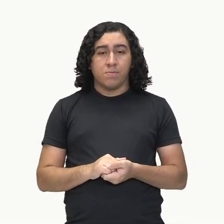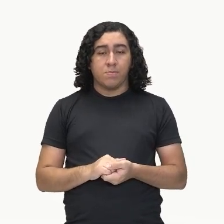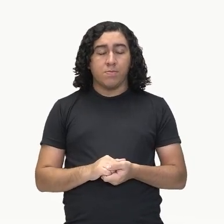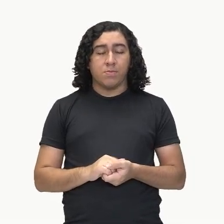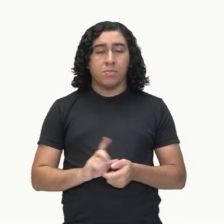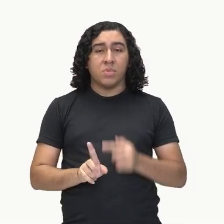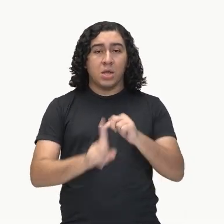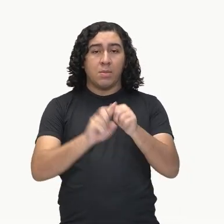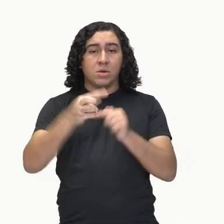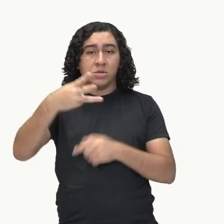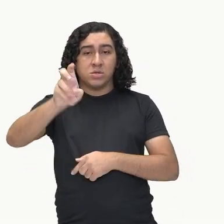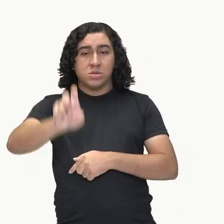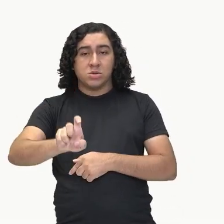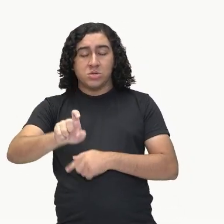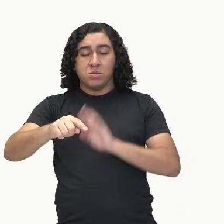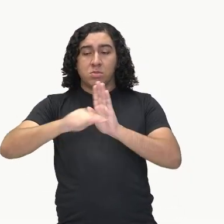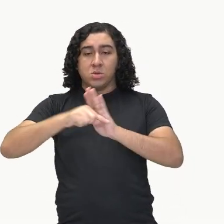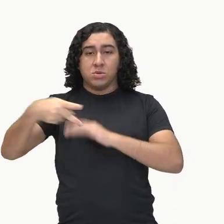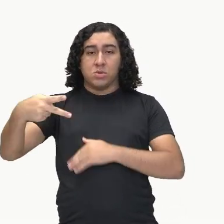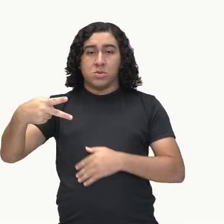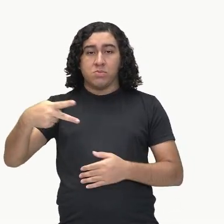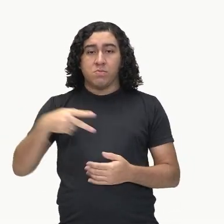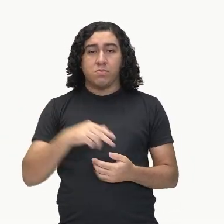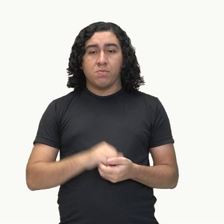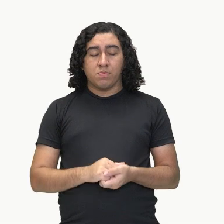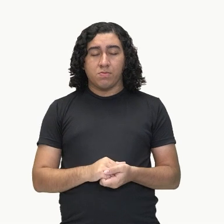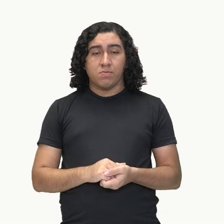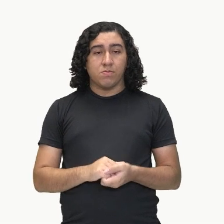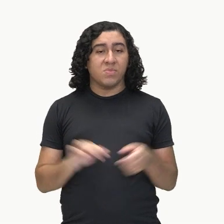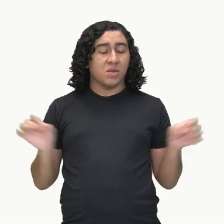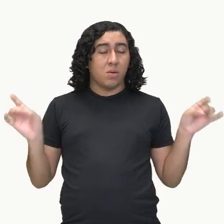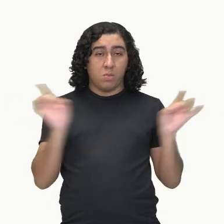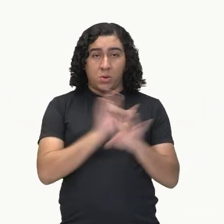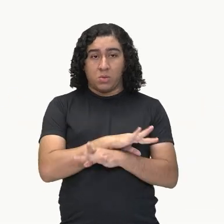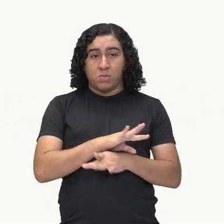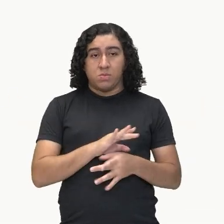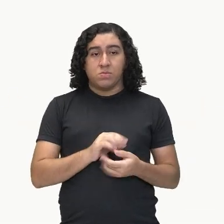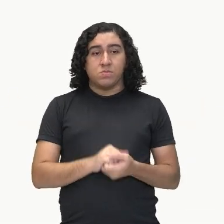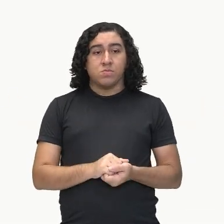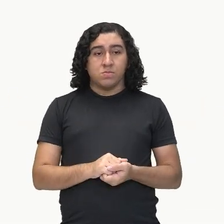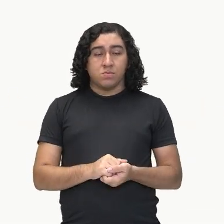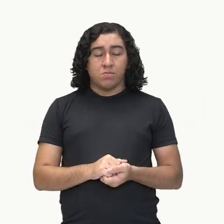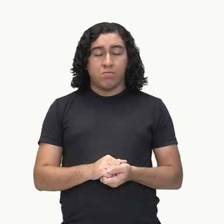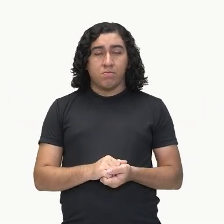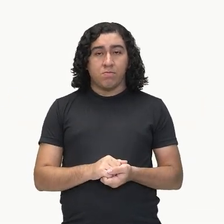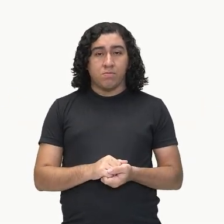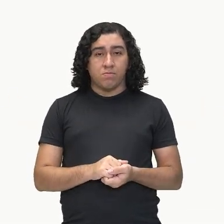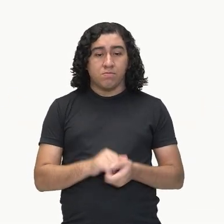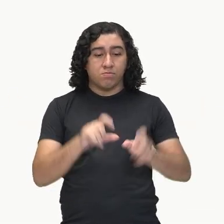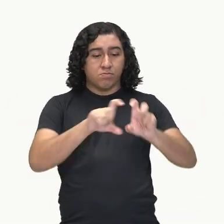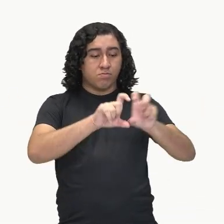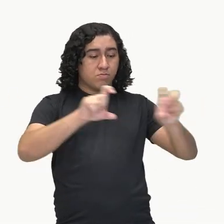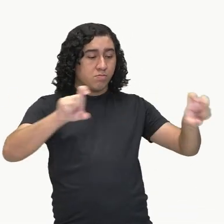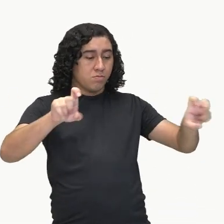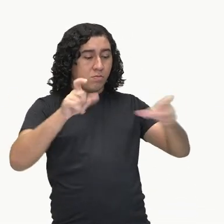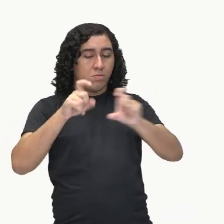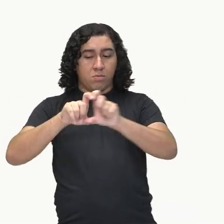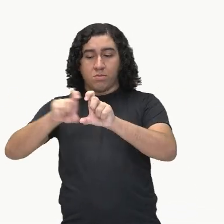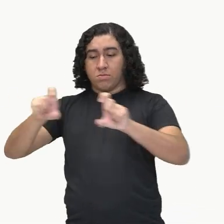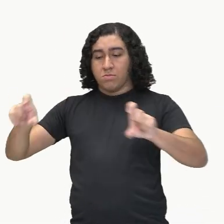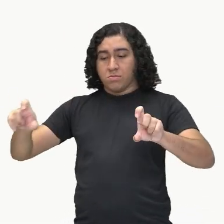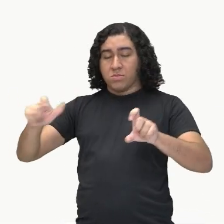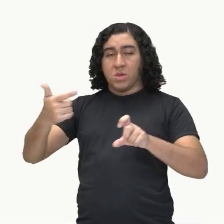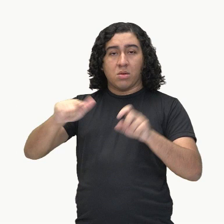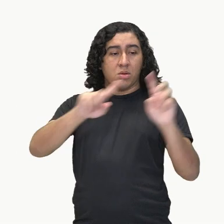Mais 3x menos 2. Pronto. Aqui está o nosso polinômio sem quem?